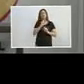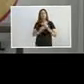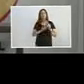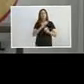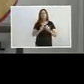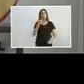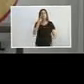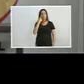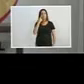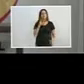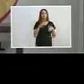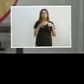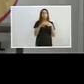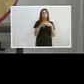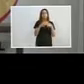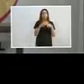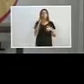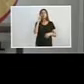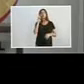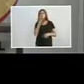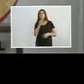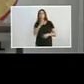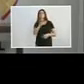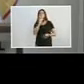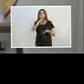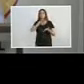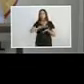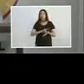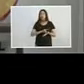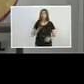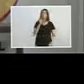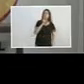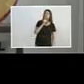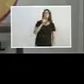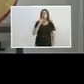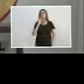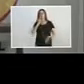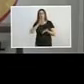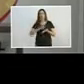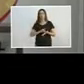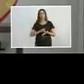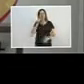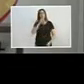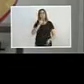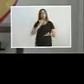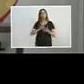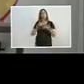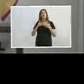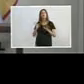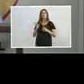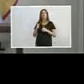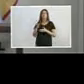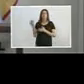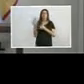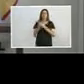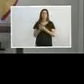é a comissão parlamentar inquérito. A comissão nos dá a prerrogativa da autoridade judiciária. A comissão